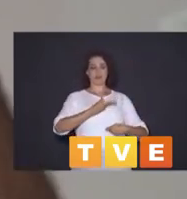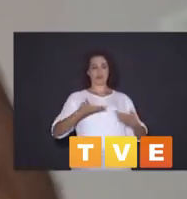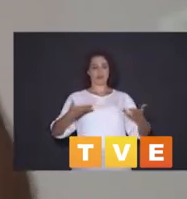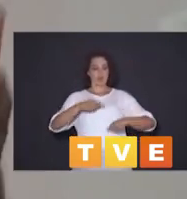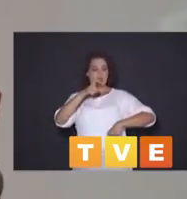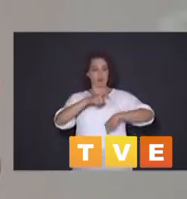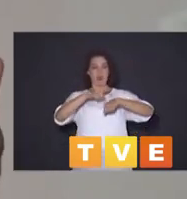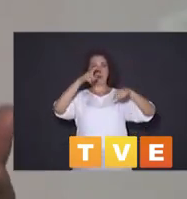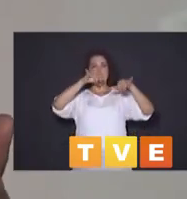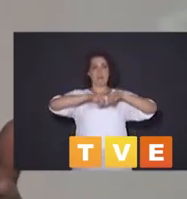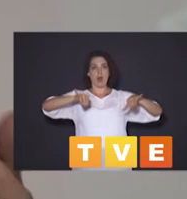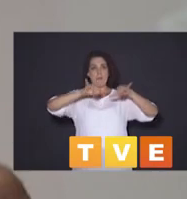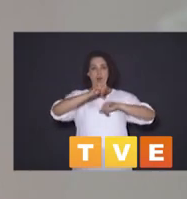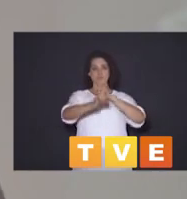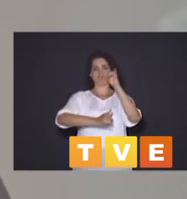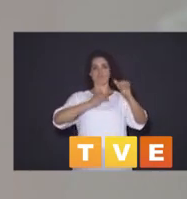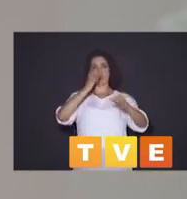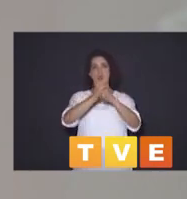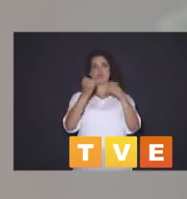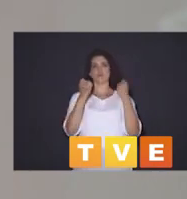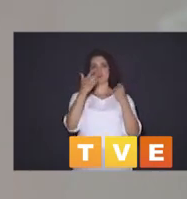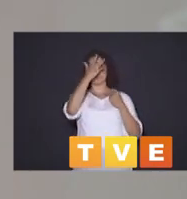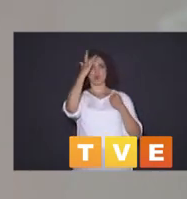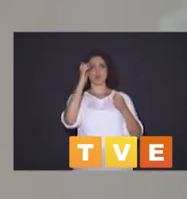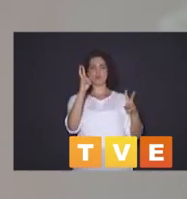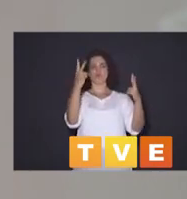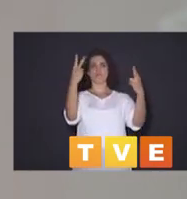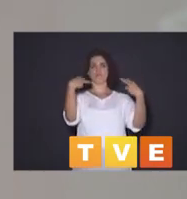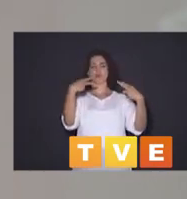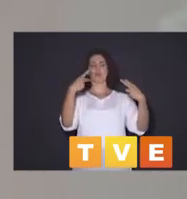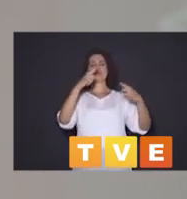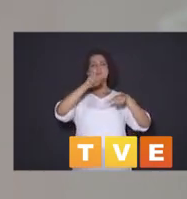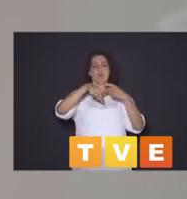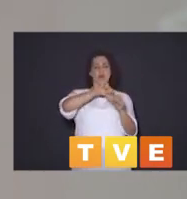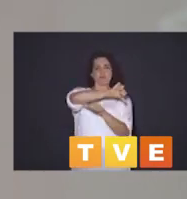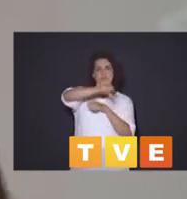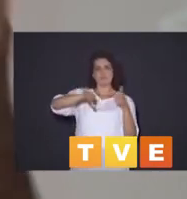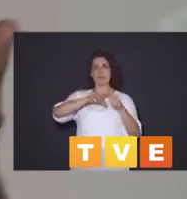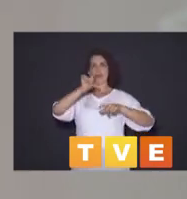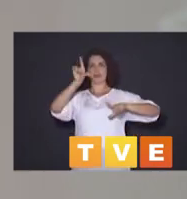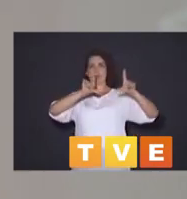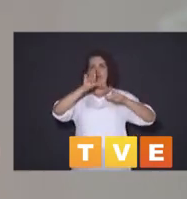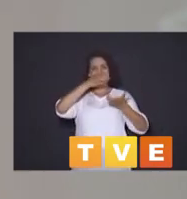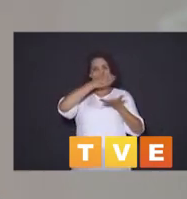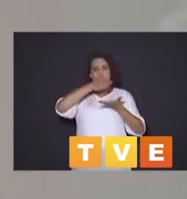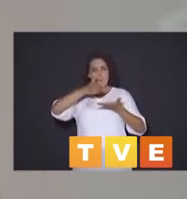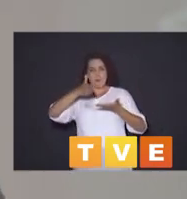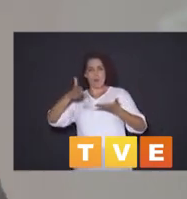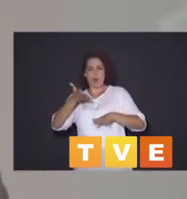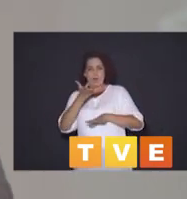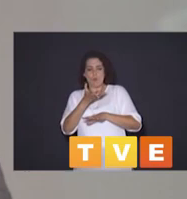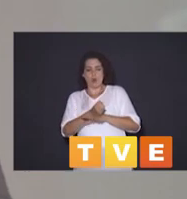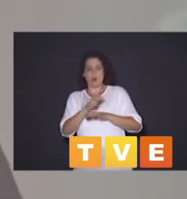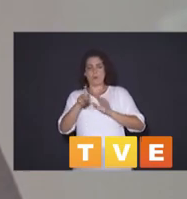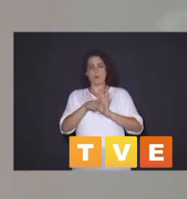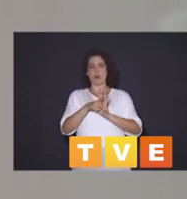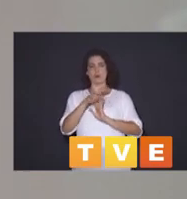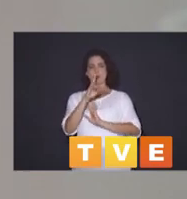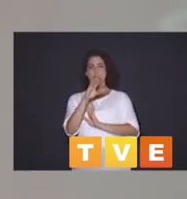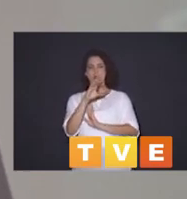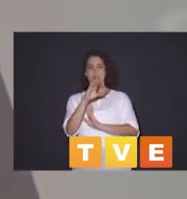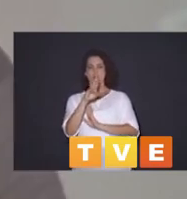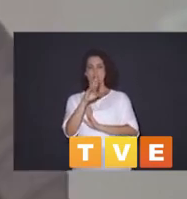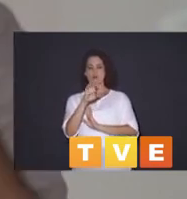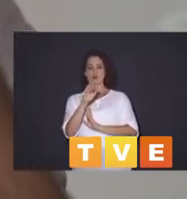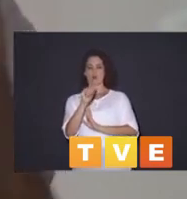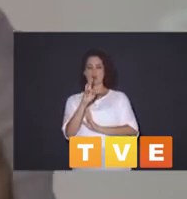está sendo transmitido pela internet e depois vira uma série de televisão eo licenciamento creative commons permite cada um